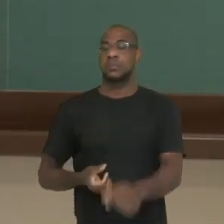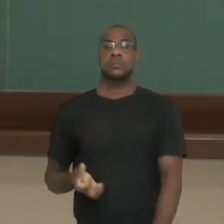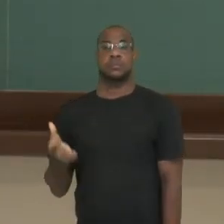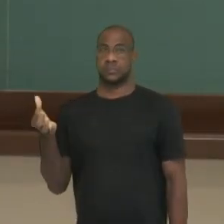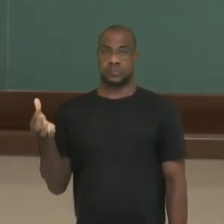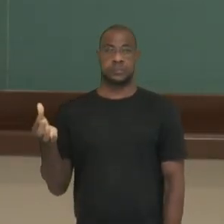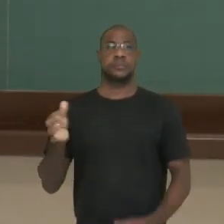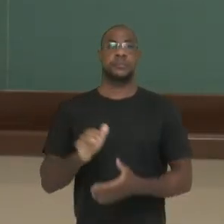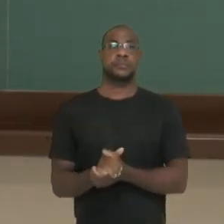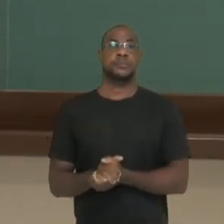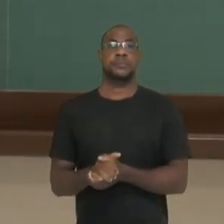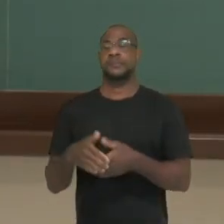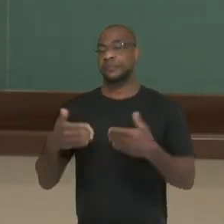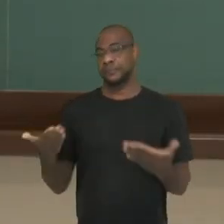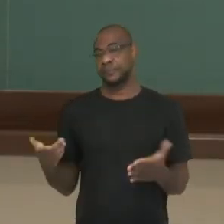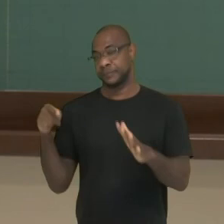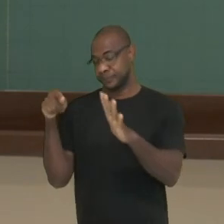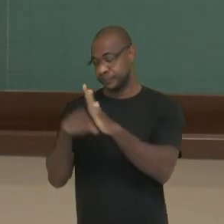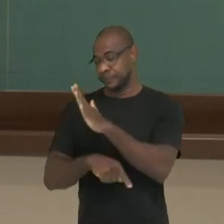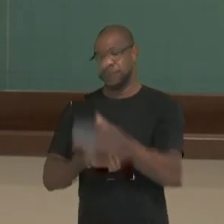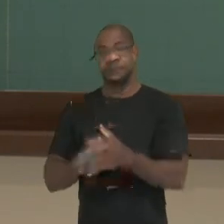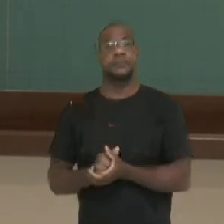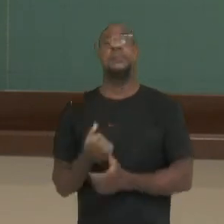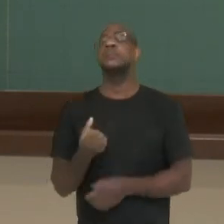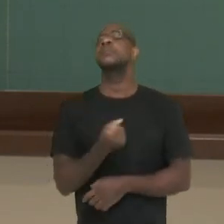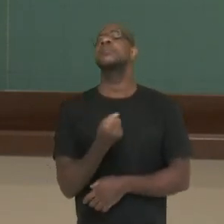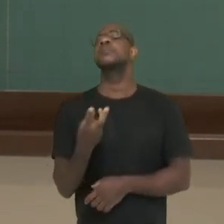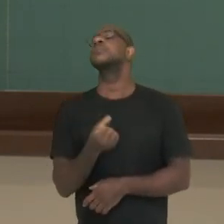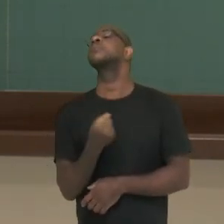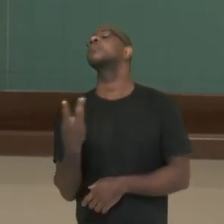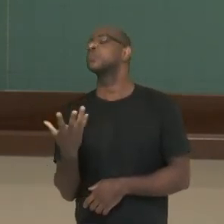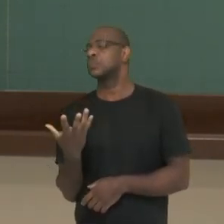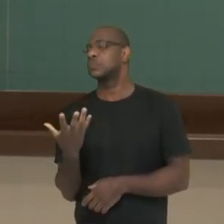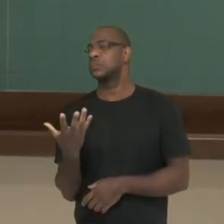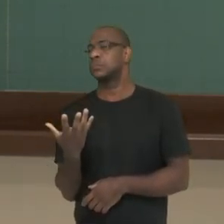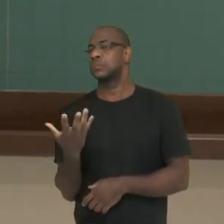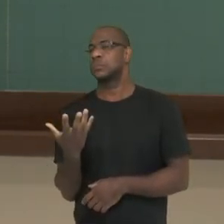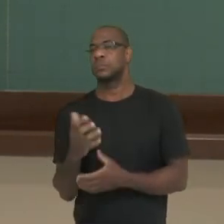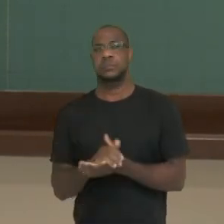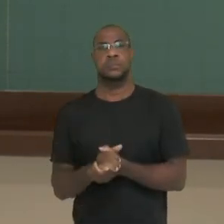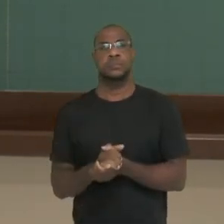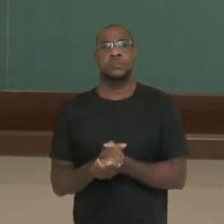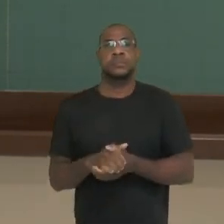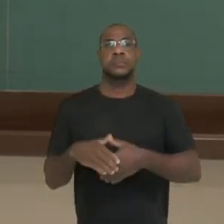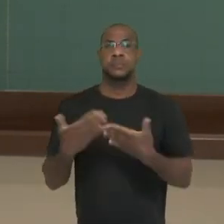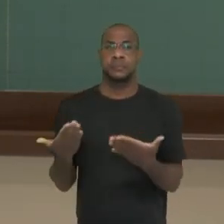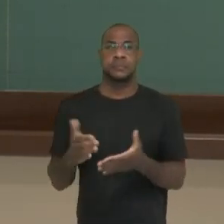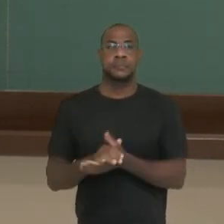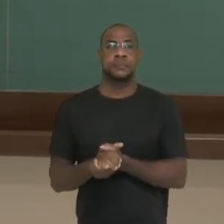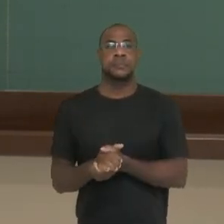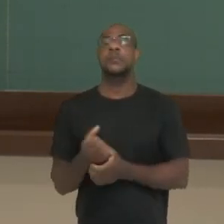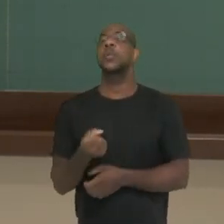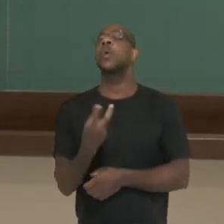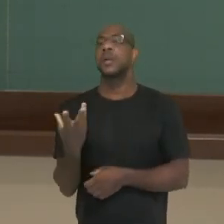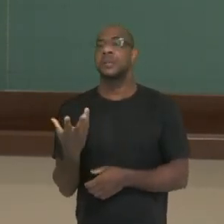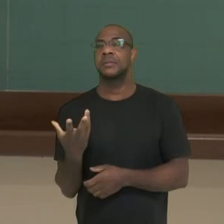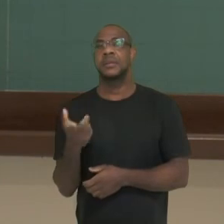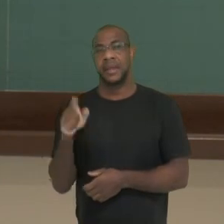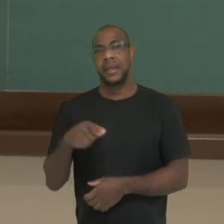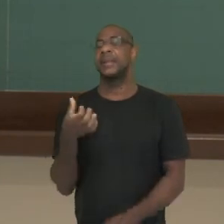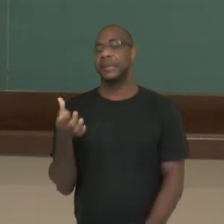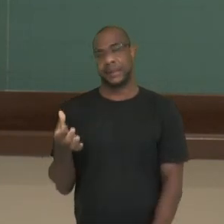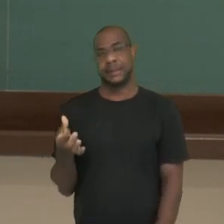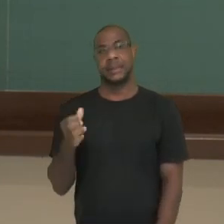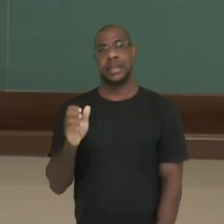6 anagramas. Pergunta A, quantos são os anagramas? Então, a gente fez o cálculo e verificou que são